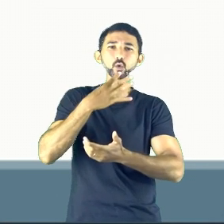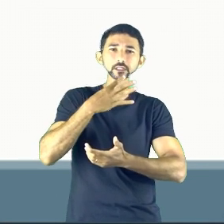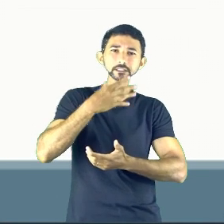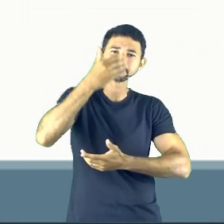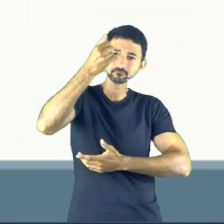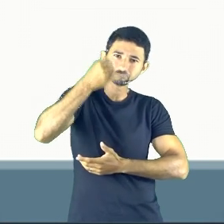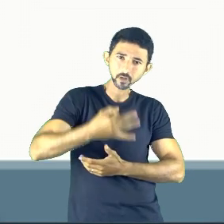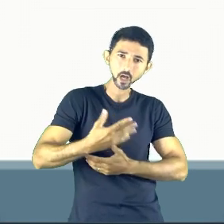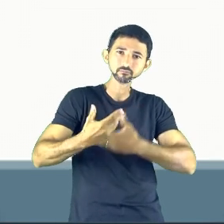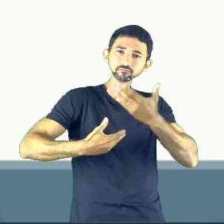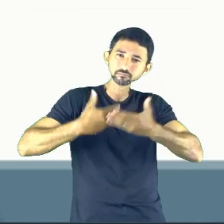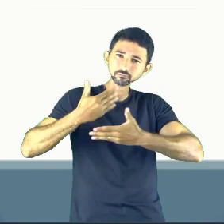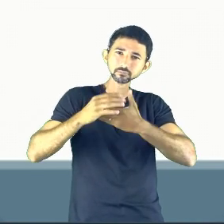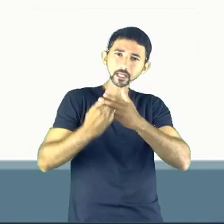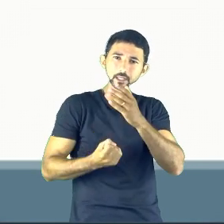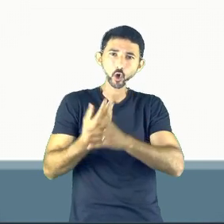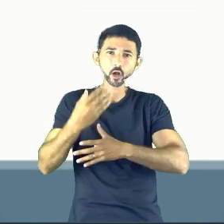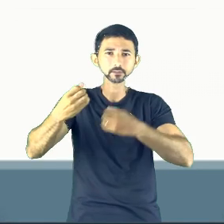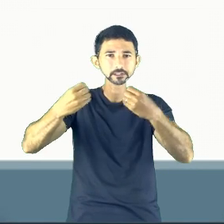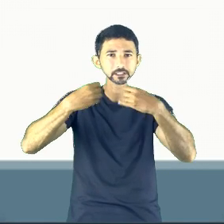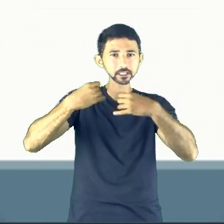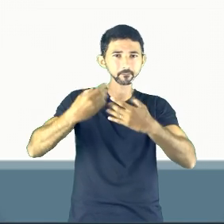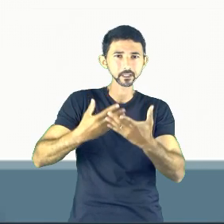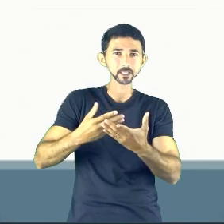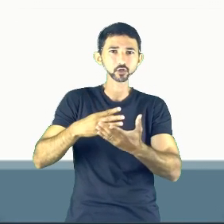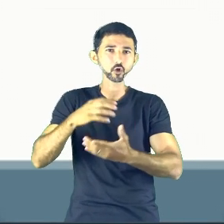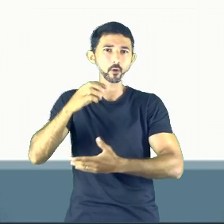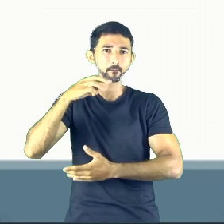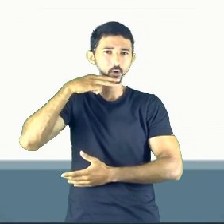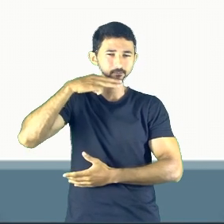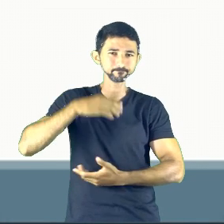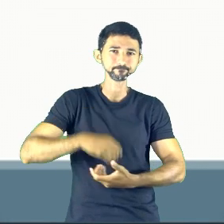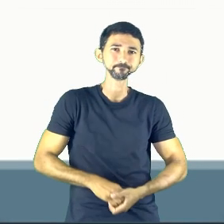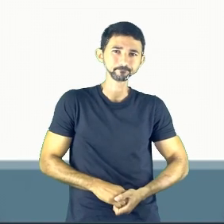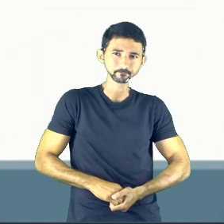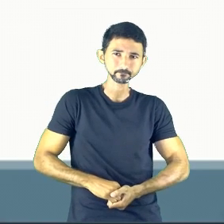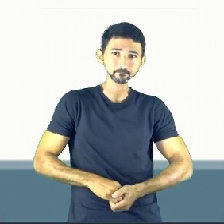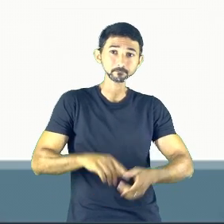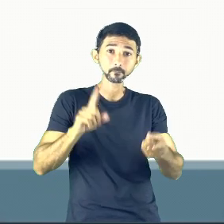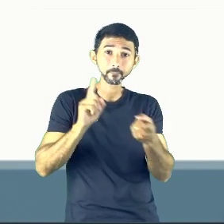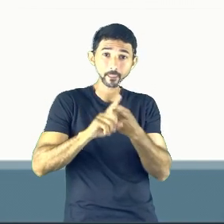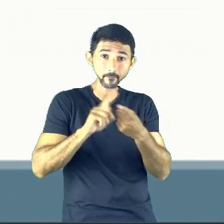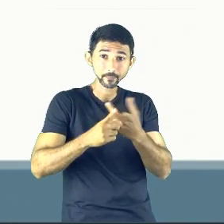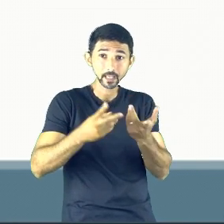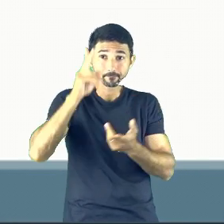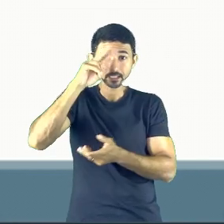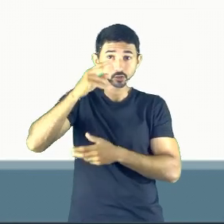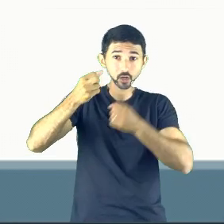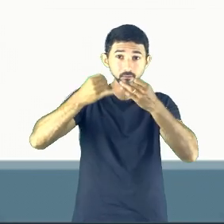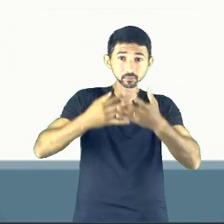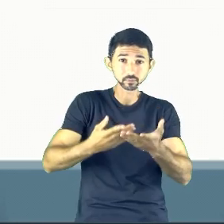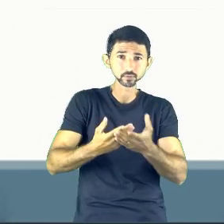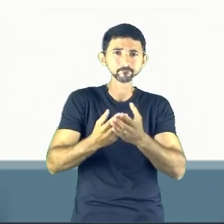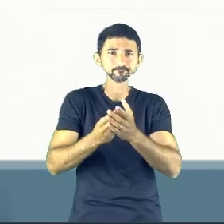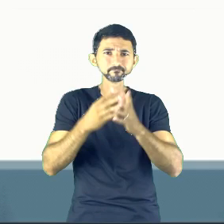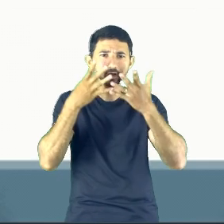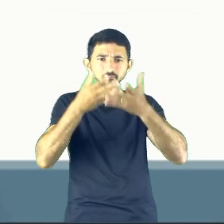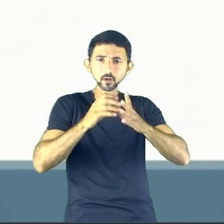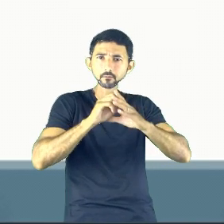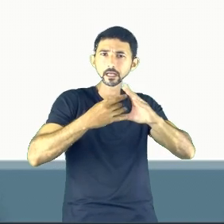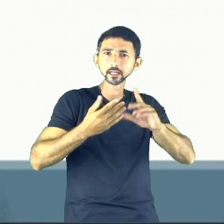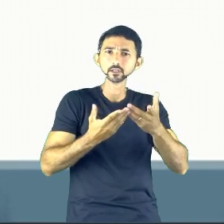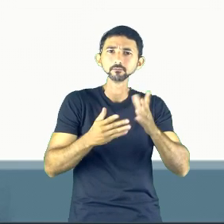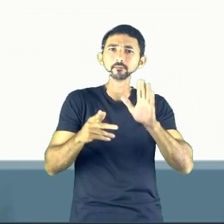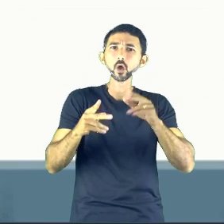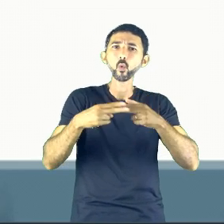exemplos de fábulas narrativas que constroem um ensinamento, uma moral. Além disso, a fábula é uma narrativa de